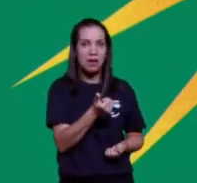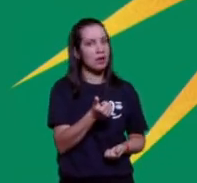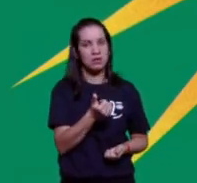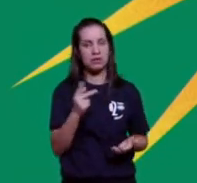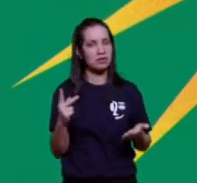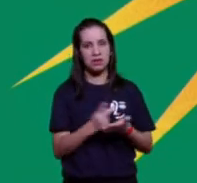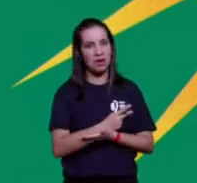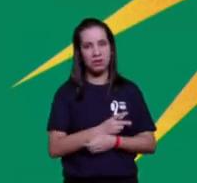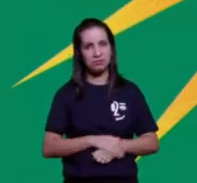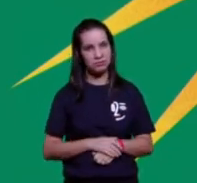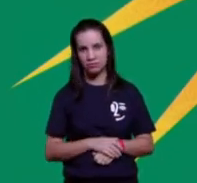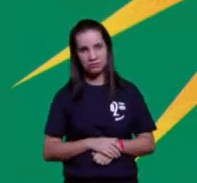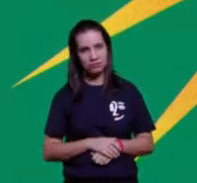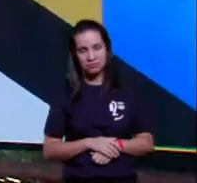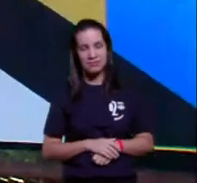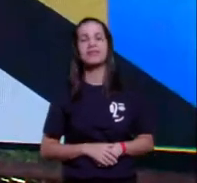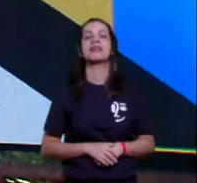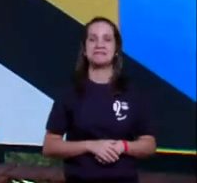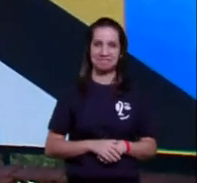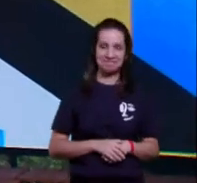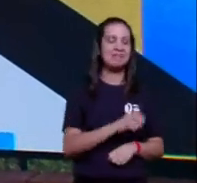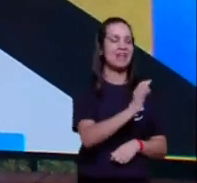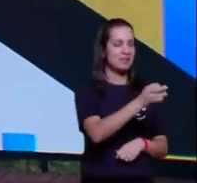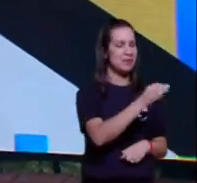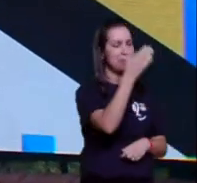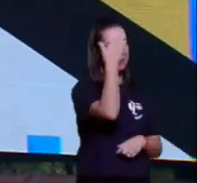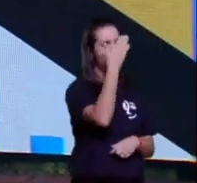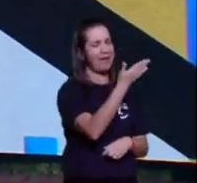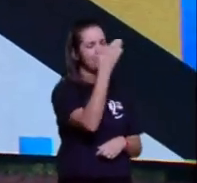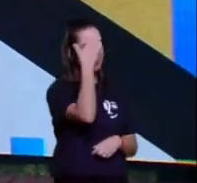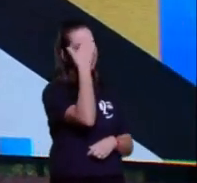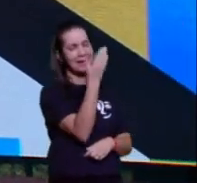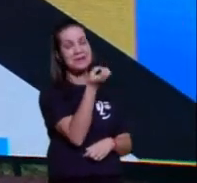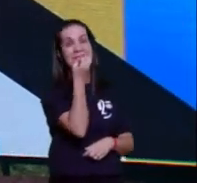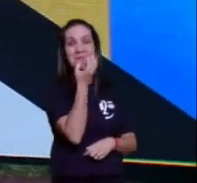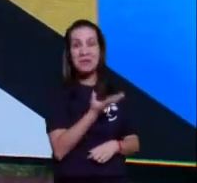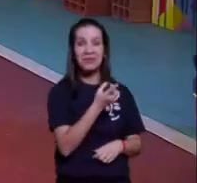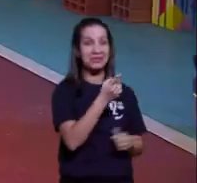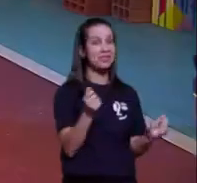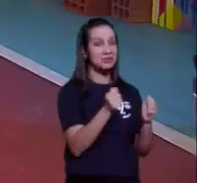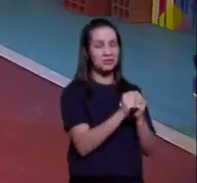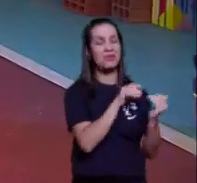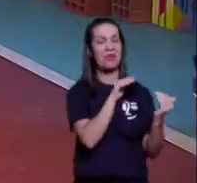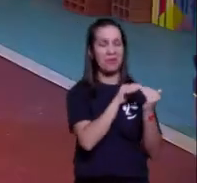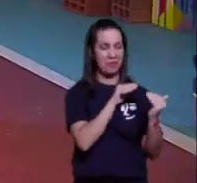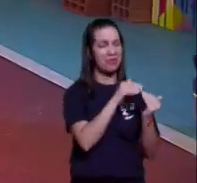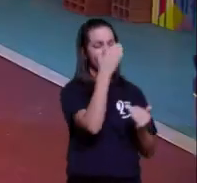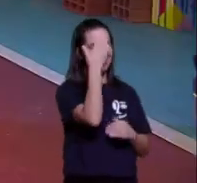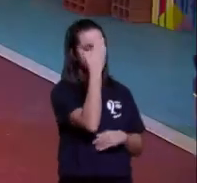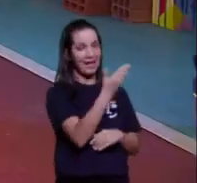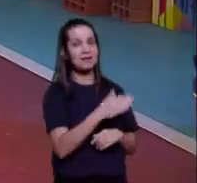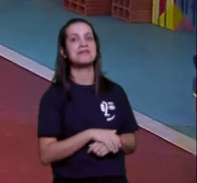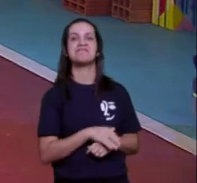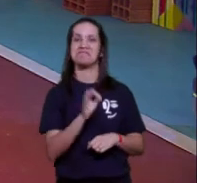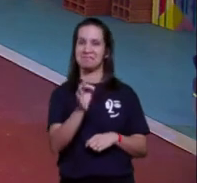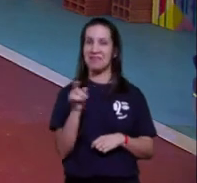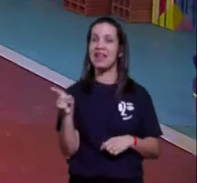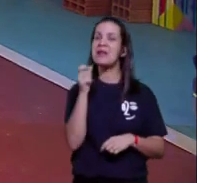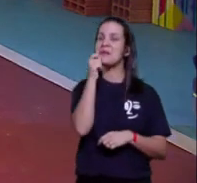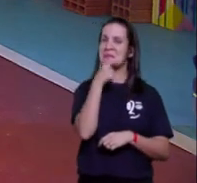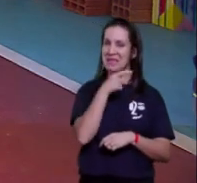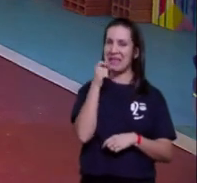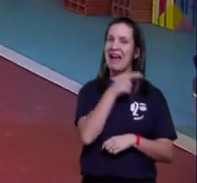errado. É isso aí. Obrigada, valeu, viu? Valeu, Fábio. Bom demais valeu. Estar com você. Grande esse, abraço, cara. Esse daí beijo faz piada vocês, bem,